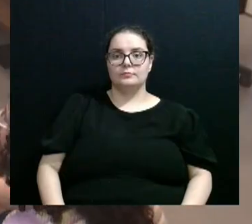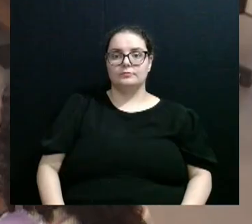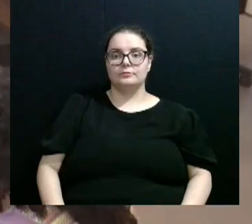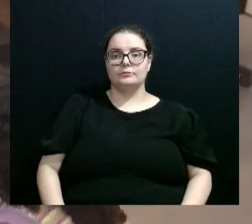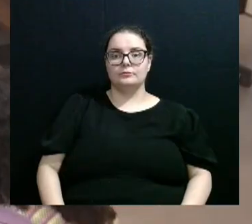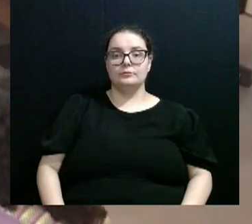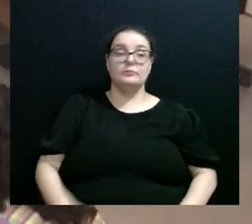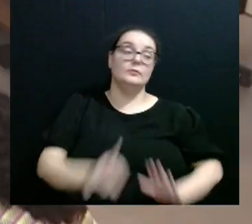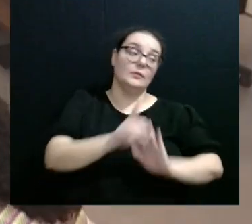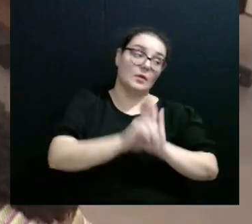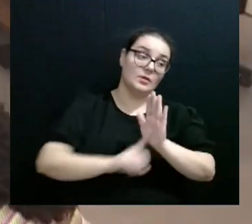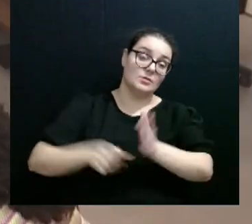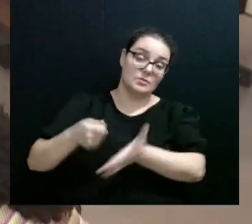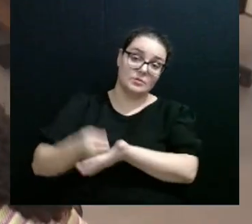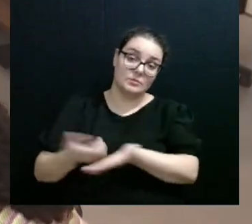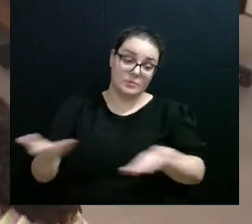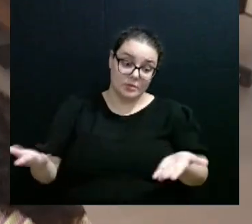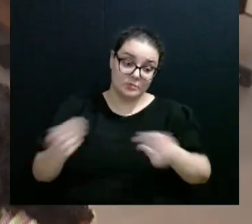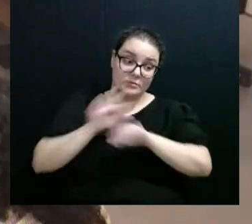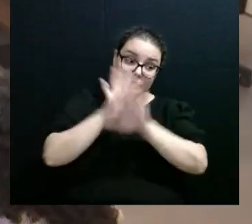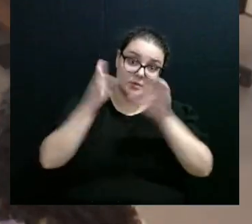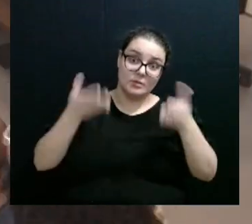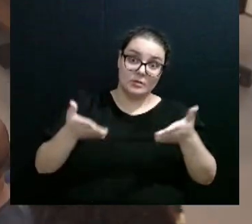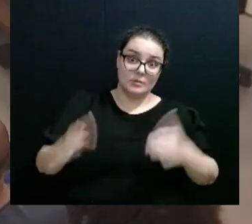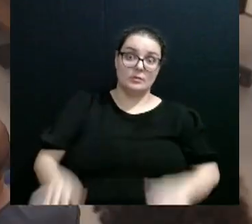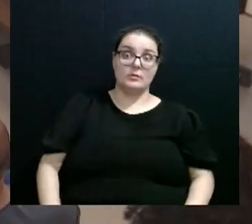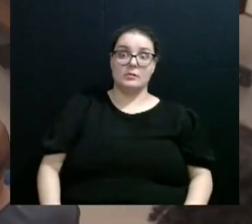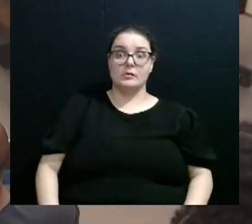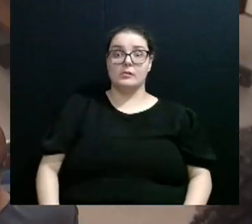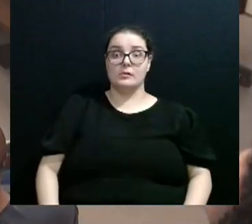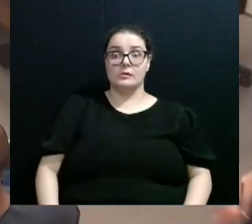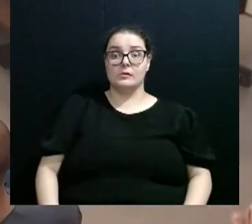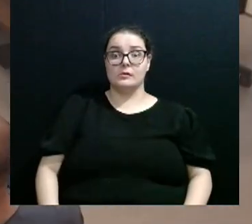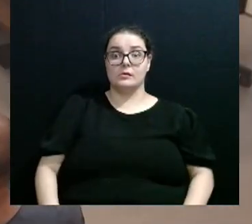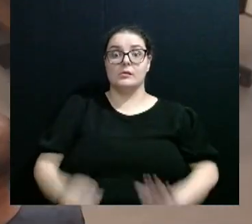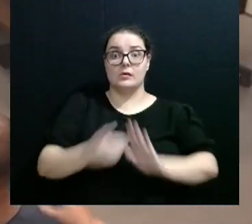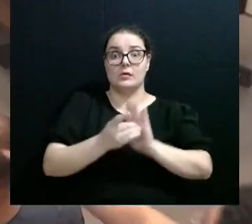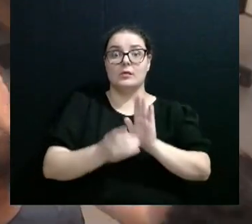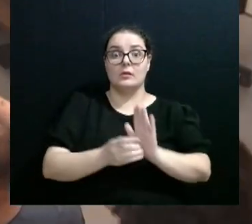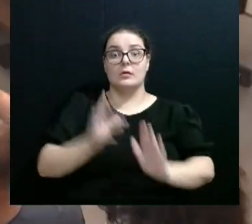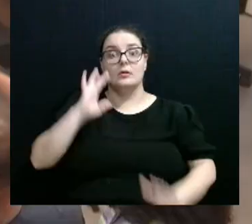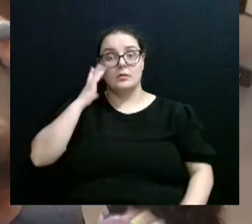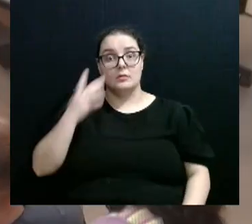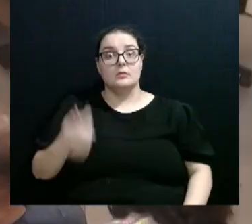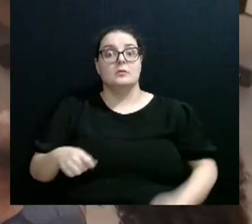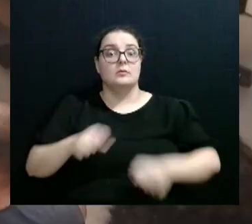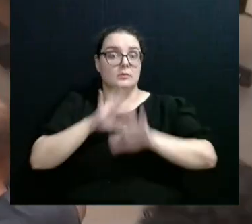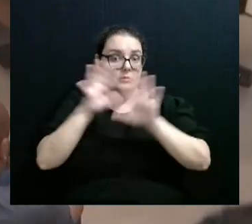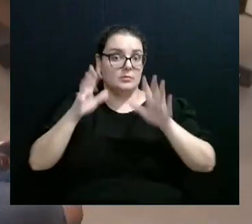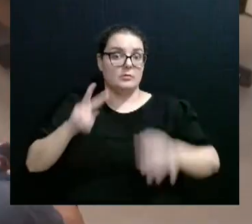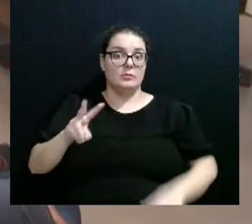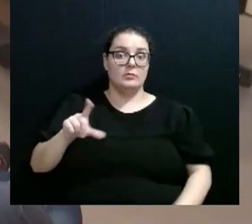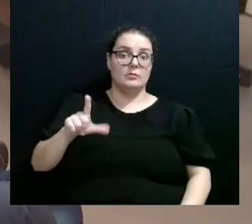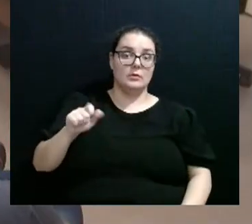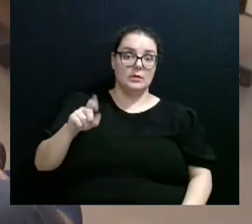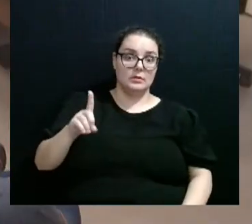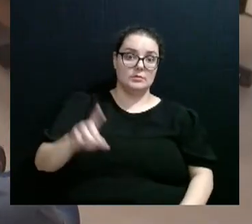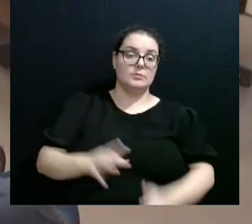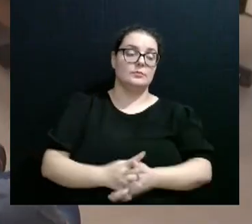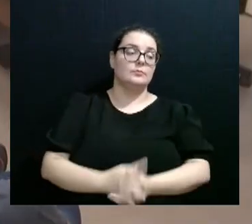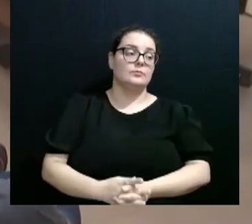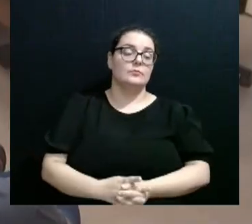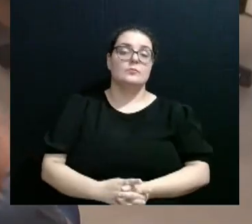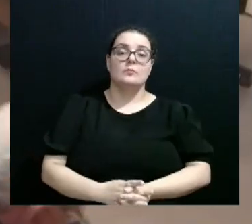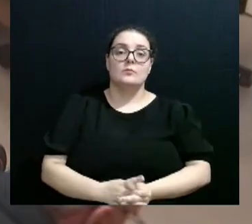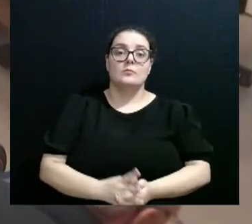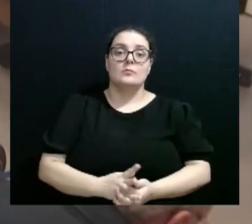né? Acho que tem que deixar Vlad bem quer claro fazer uma contribuição aí sobre decreto. essa questão da ferição. Vlad, por favor, toca a palavra. Olá,